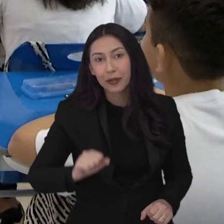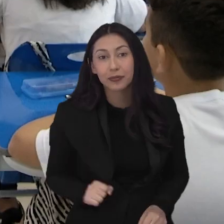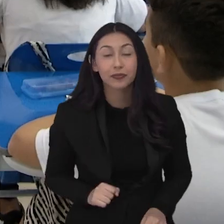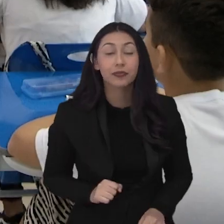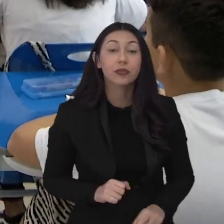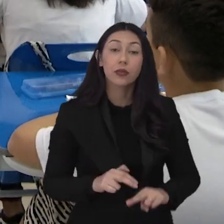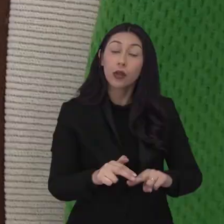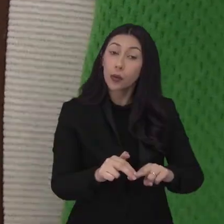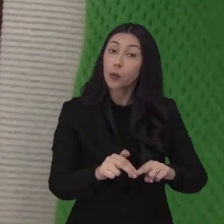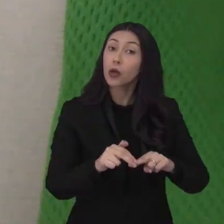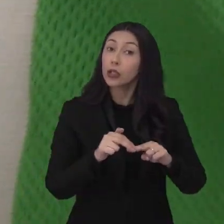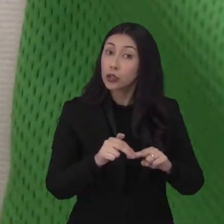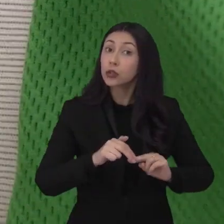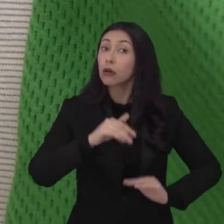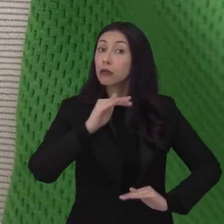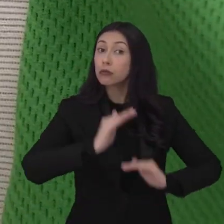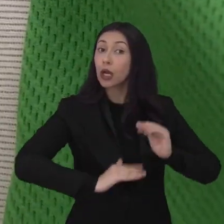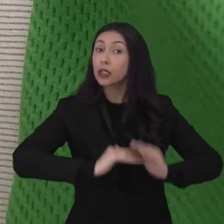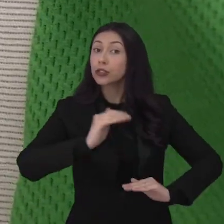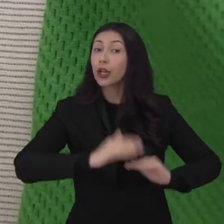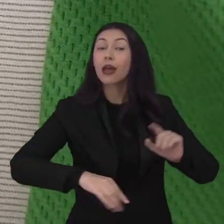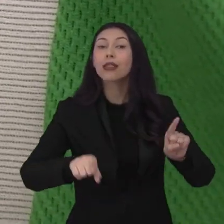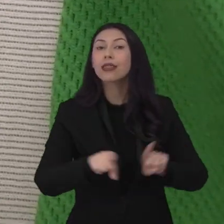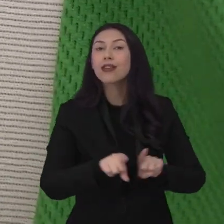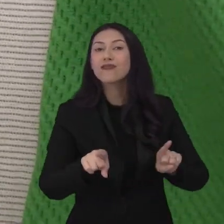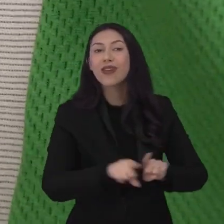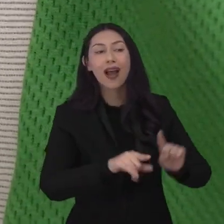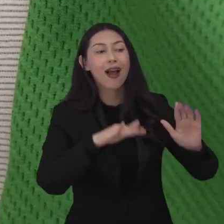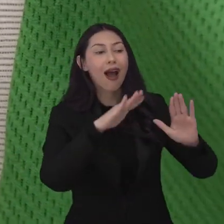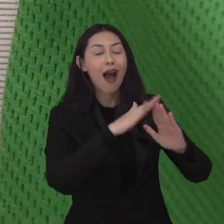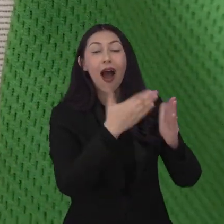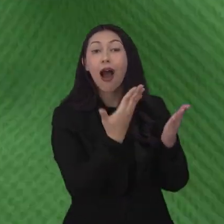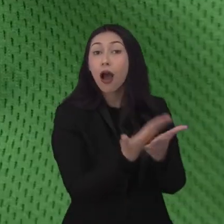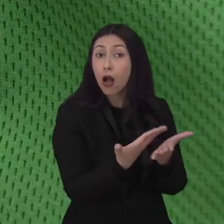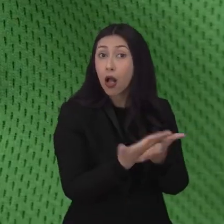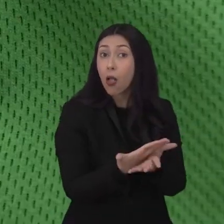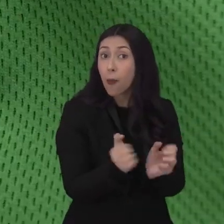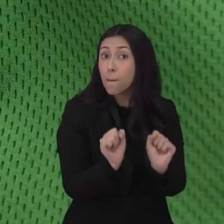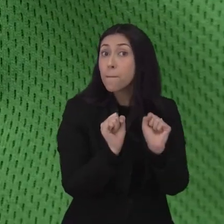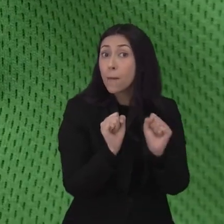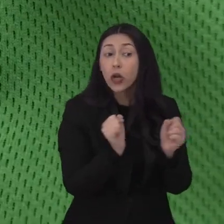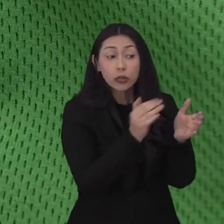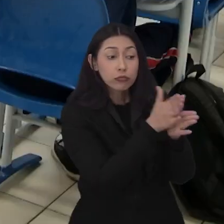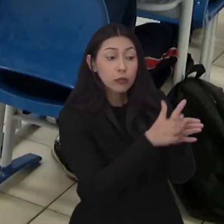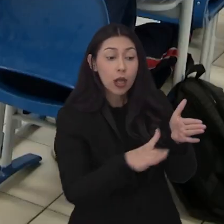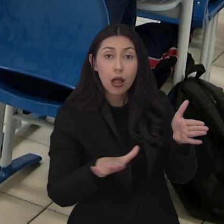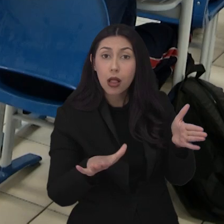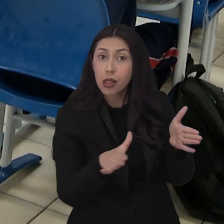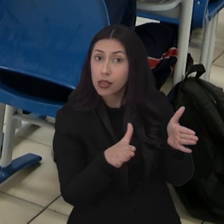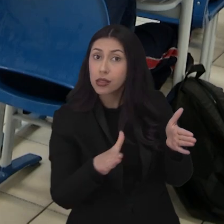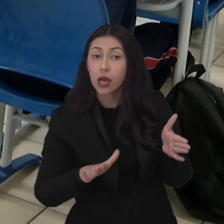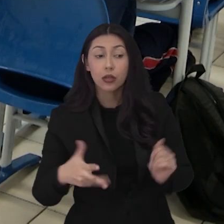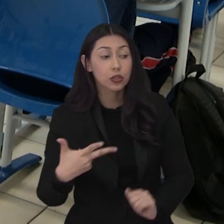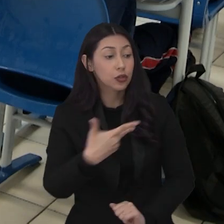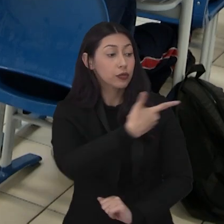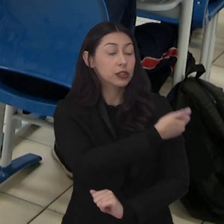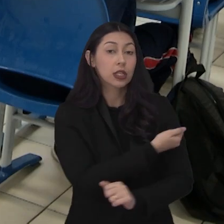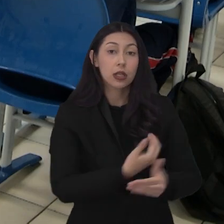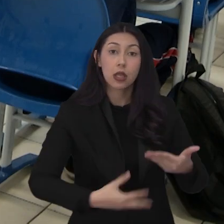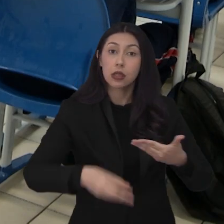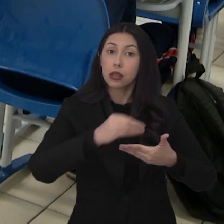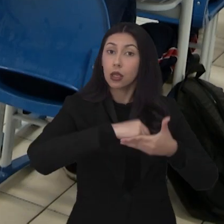ambiente escolar E para isso ser colocado em prática as escolas terão a autonomia de criar um calendário de